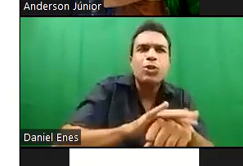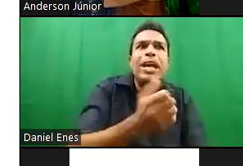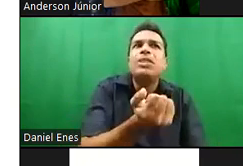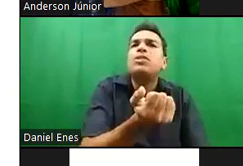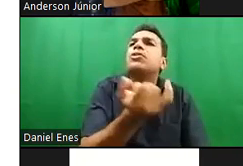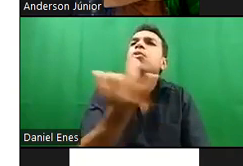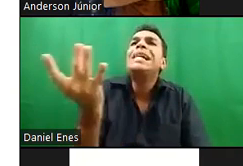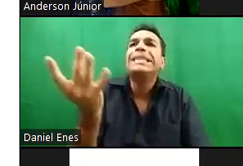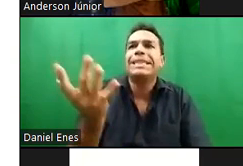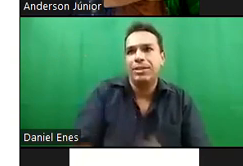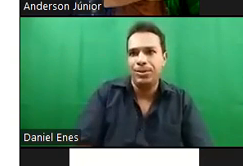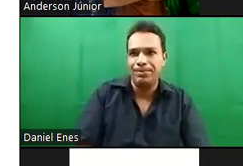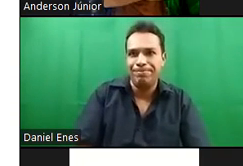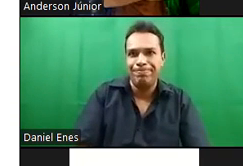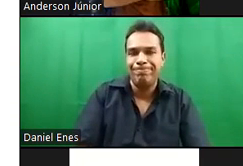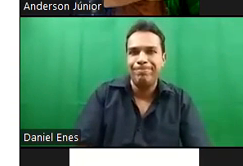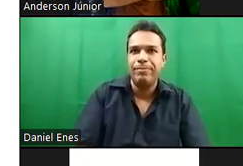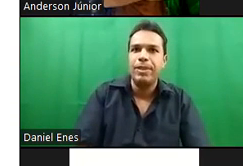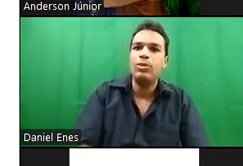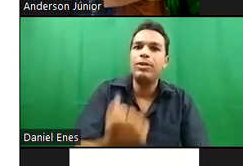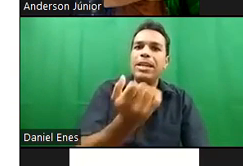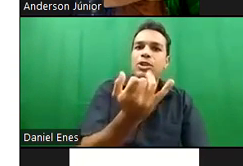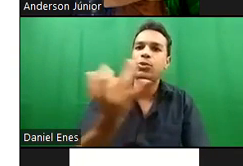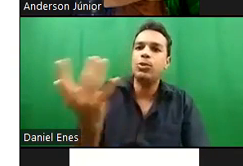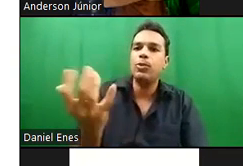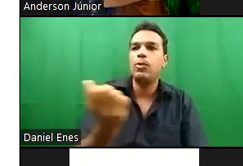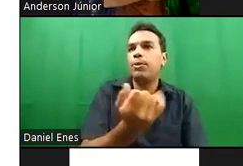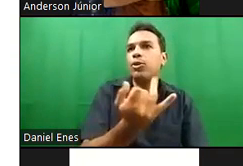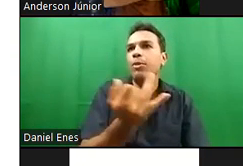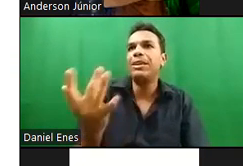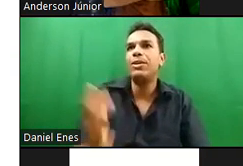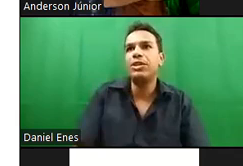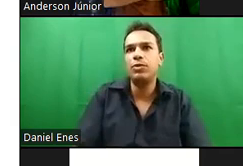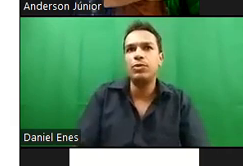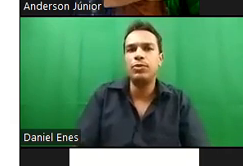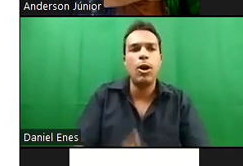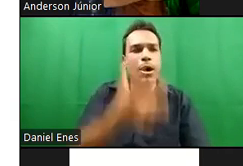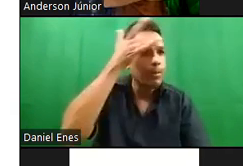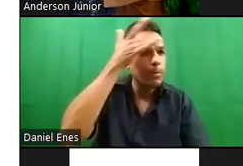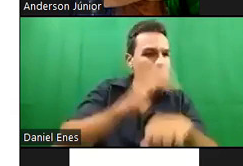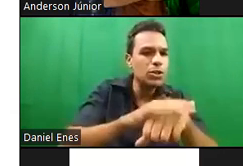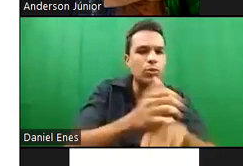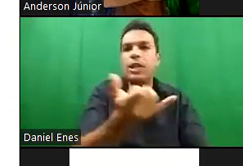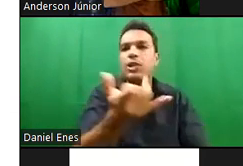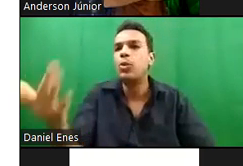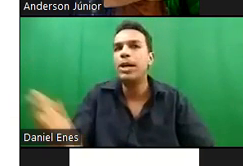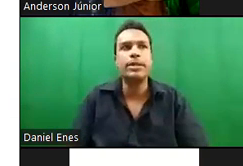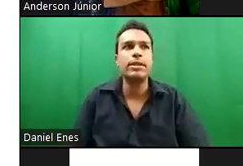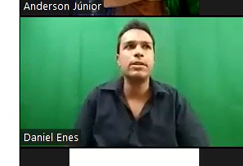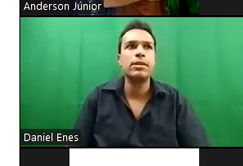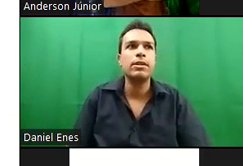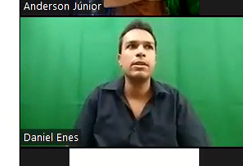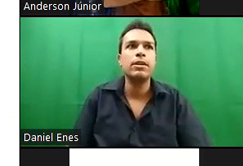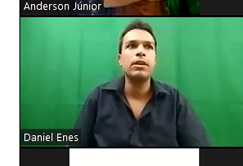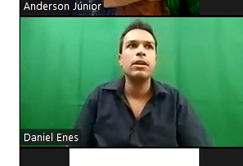Pessoas doentes. Quantas? Eu deixo o pronome interrogativo no final. Ó. Pessoas doentes.